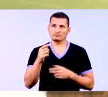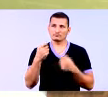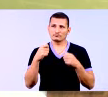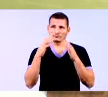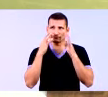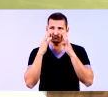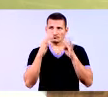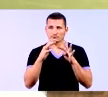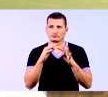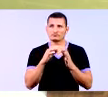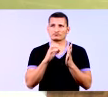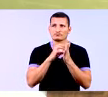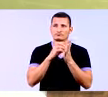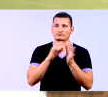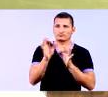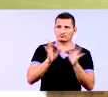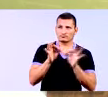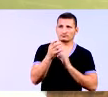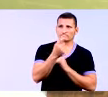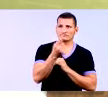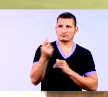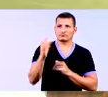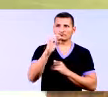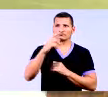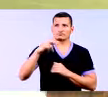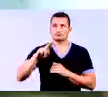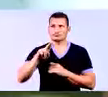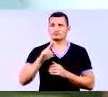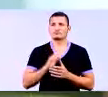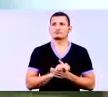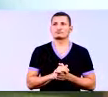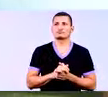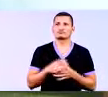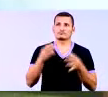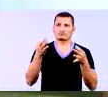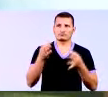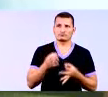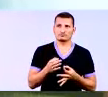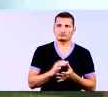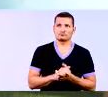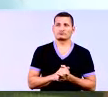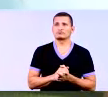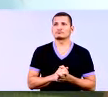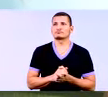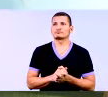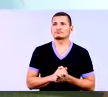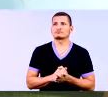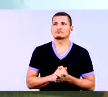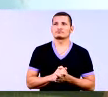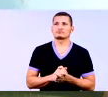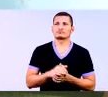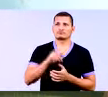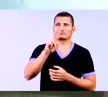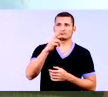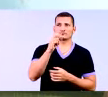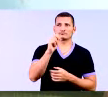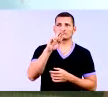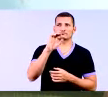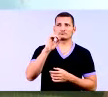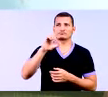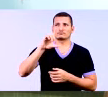às características e configurações de cada processador. Né? Perfeito, gente. Agora não dá mais para você, como o Haroldo comentou, o